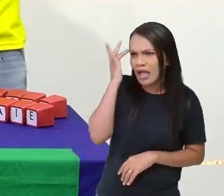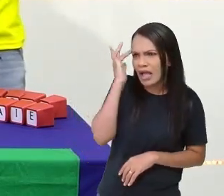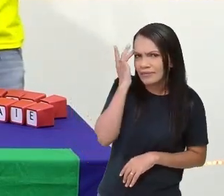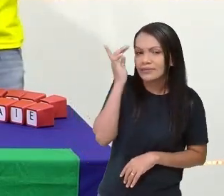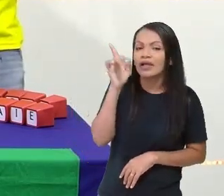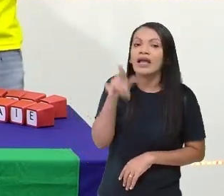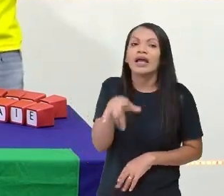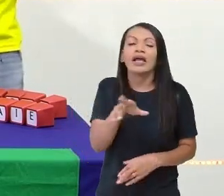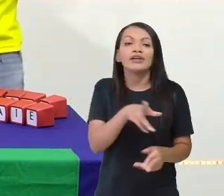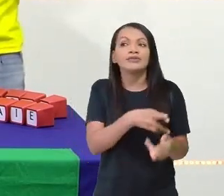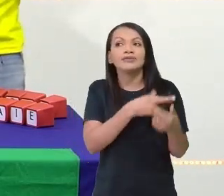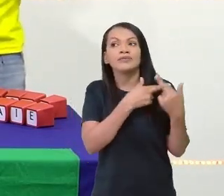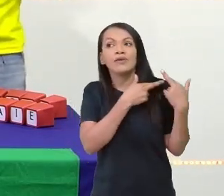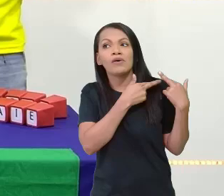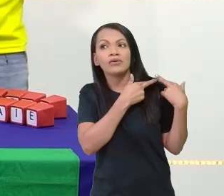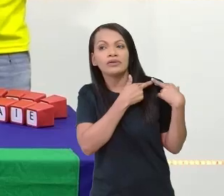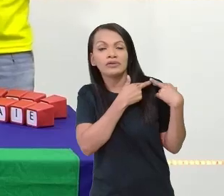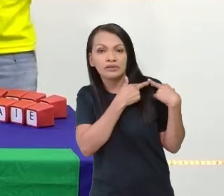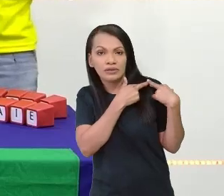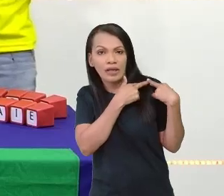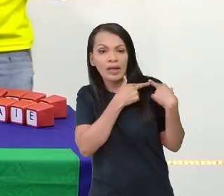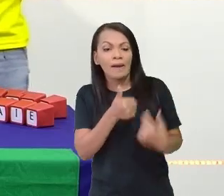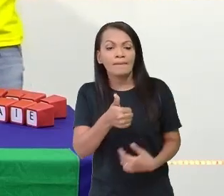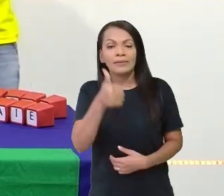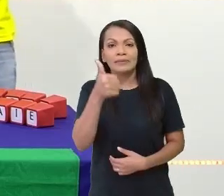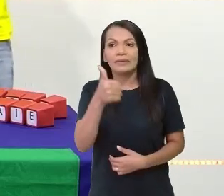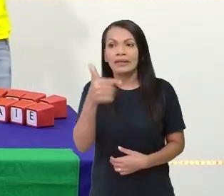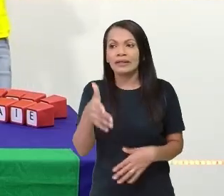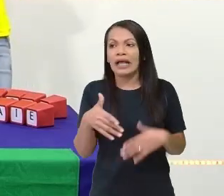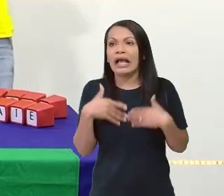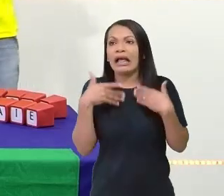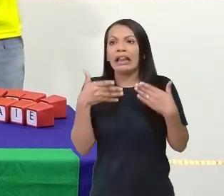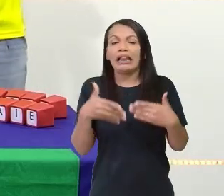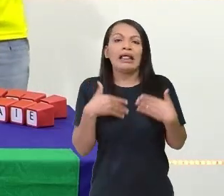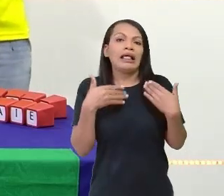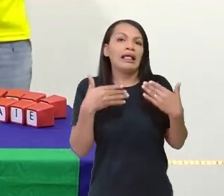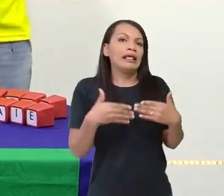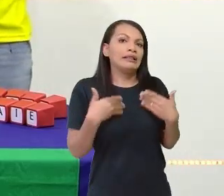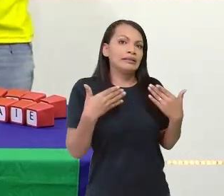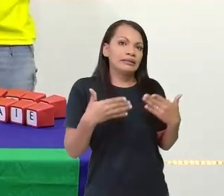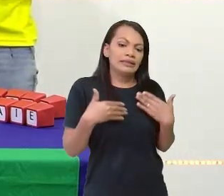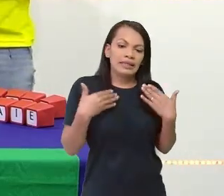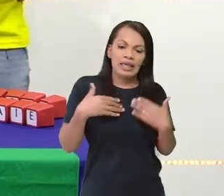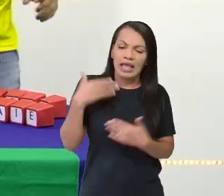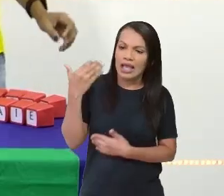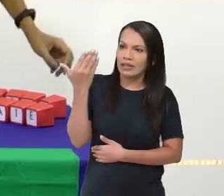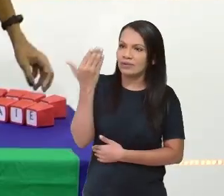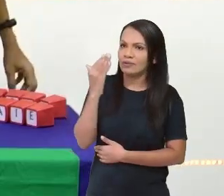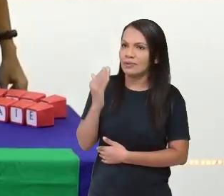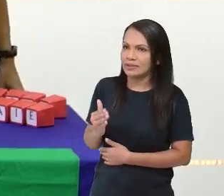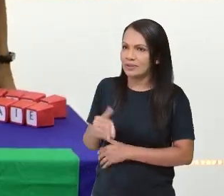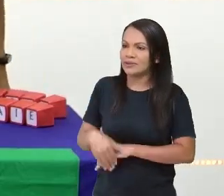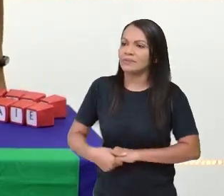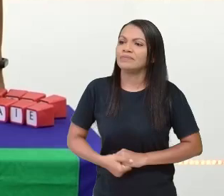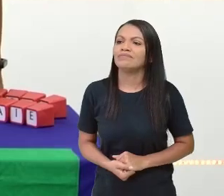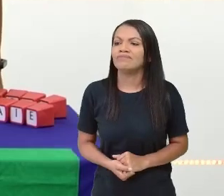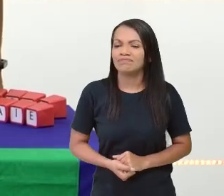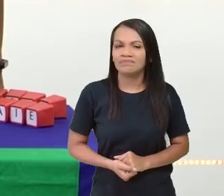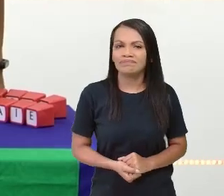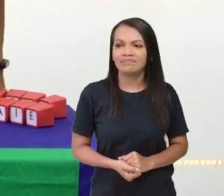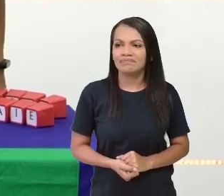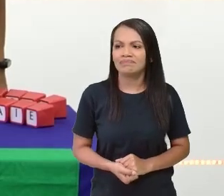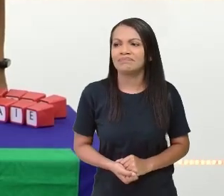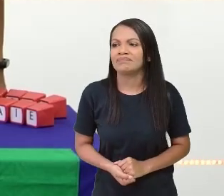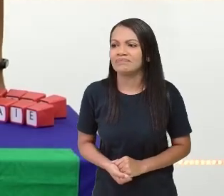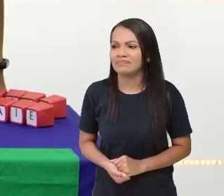é responsável pela primeira alegria dos brasileiros nessa Copa. Eu não sei, porque eu só conheço. Coloca esse nome aí. Eu só conheço.